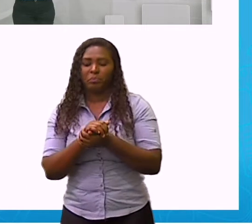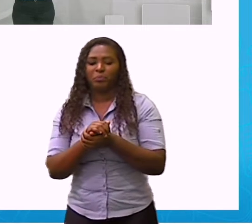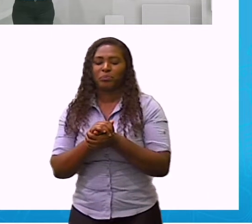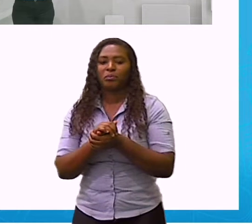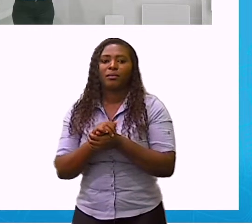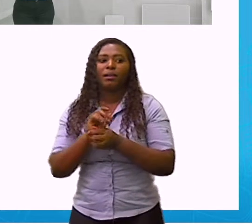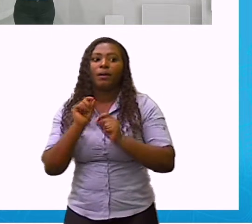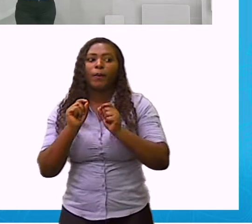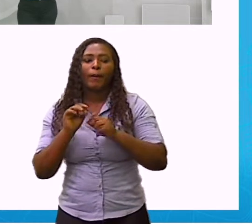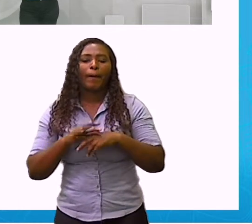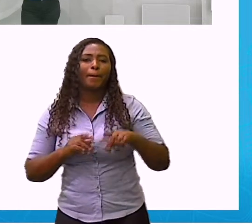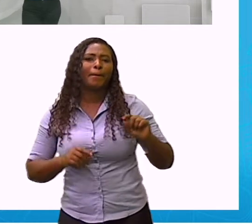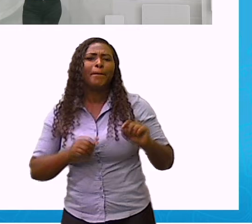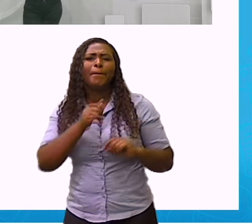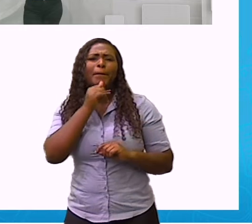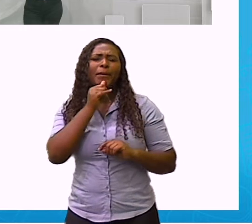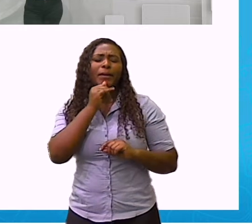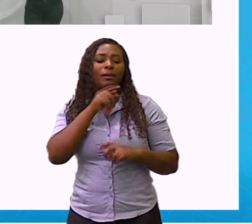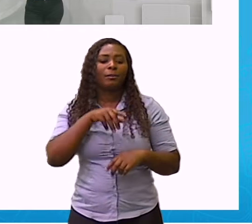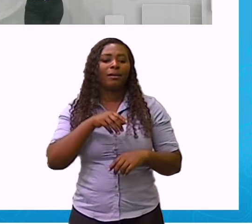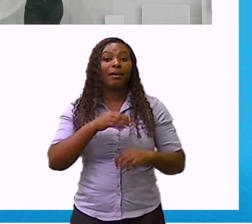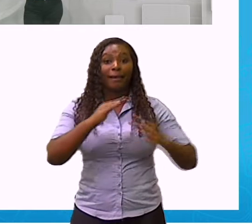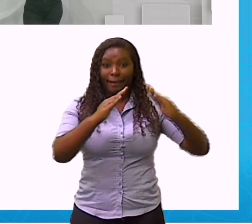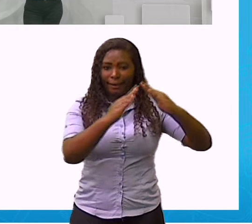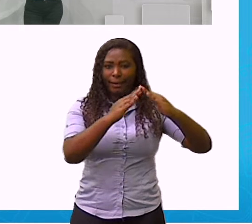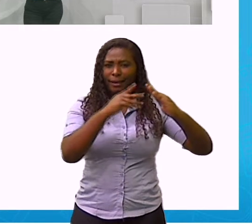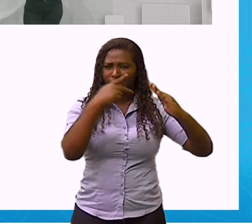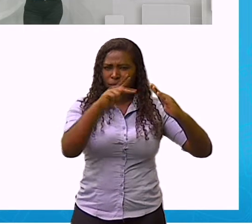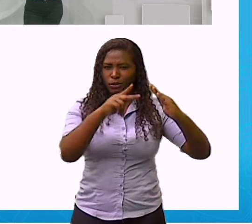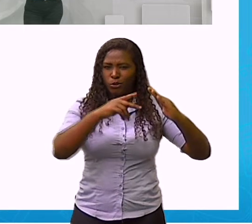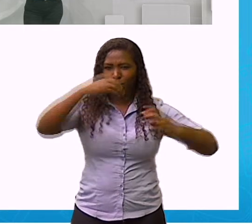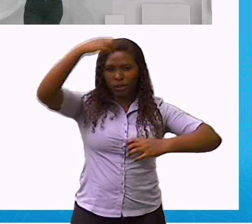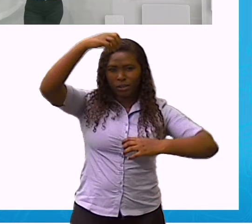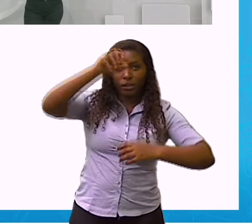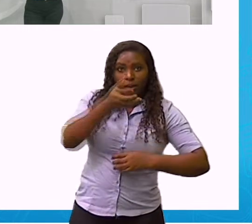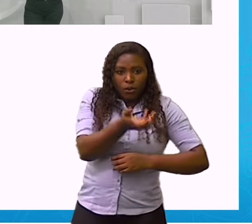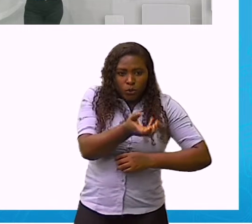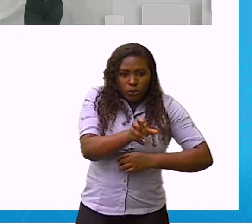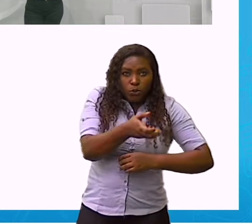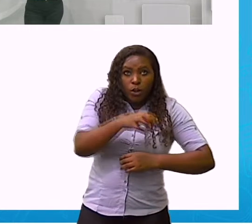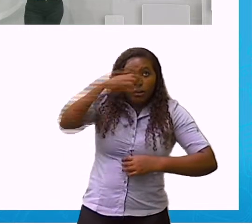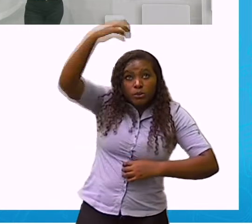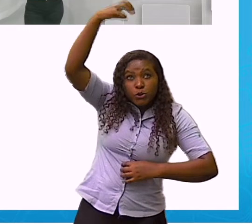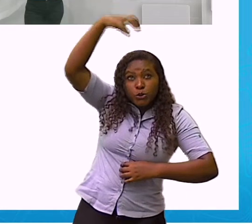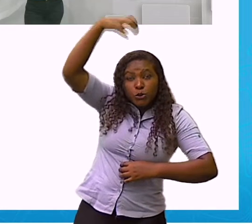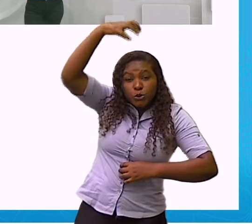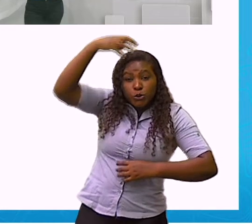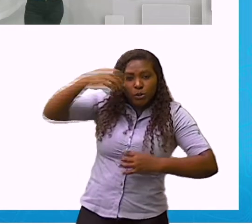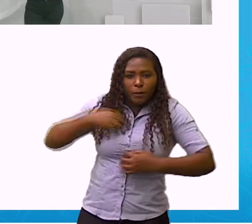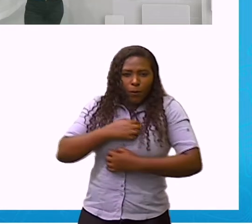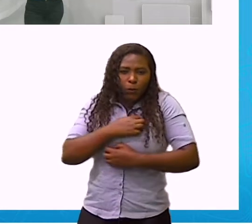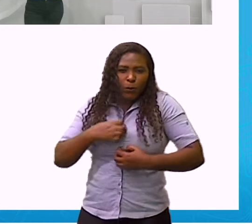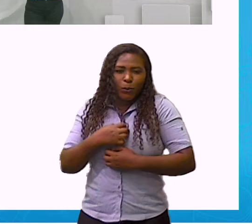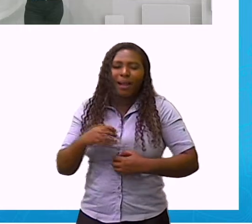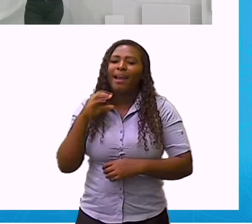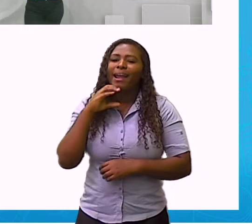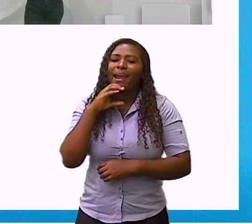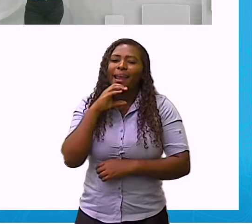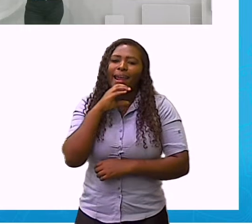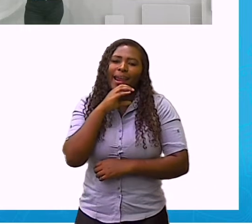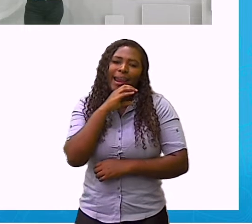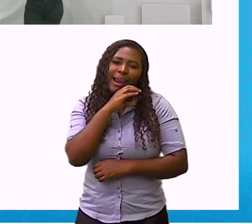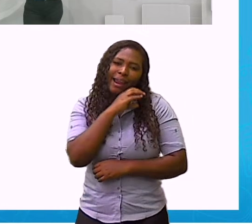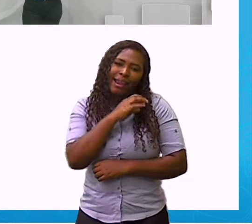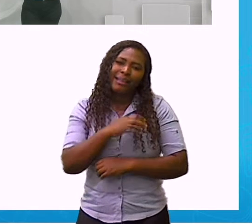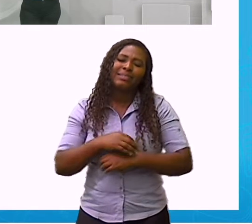estamos falando, um chuveiro elétrico, que é aquele que esquenta a sua água, ele tem 30